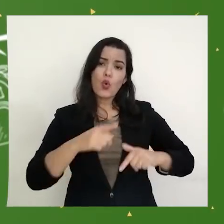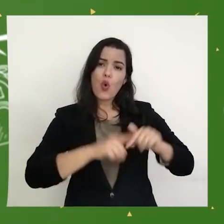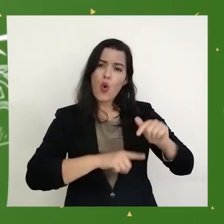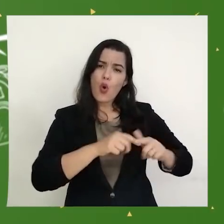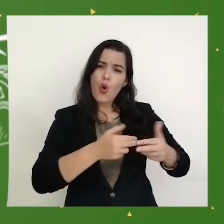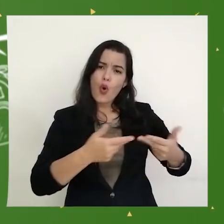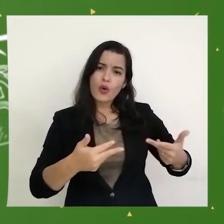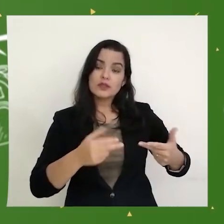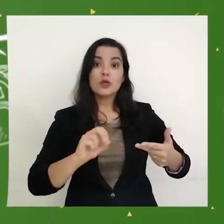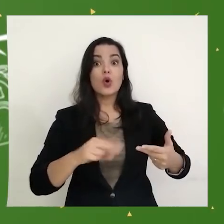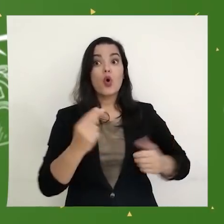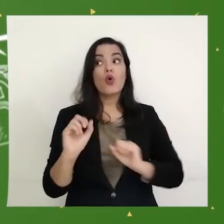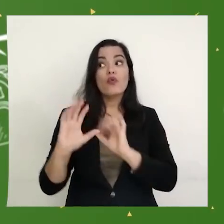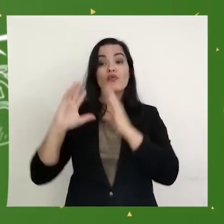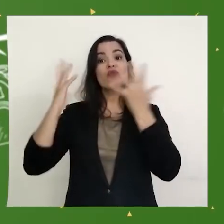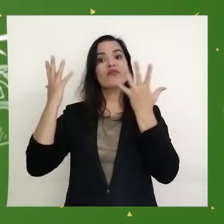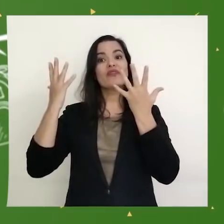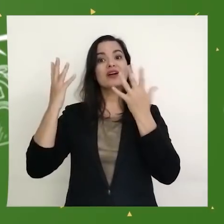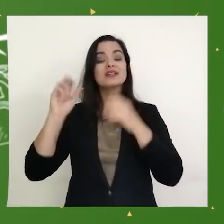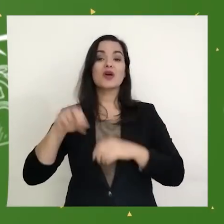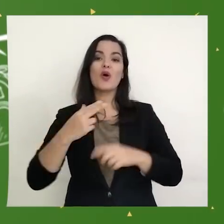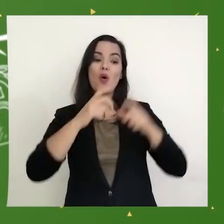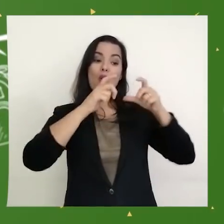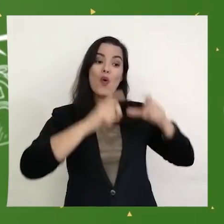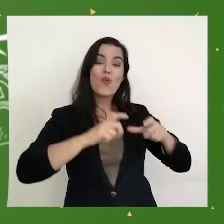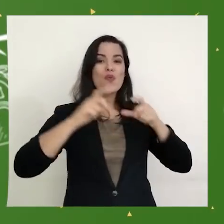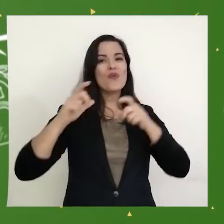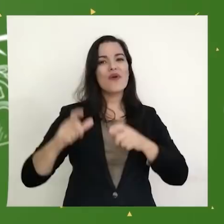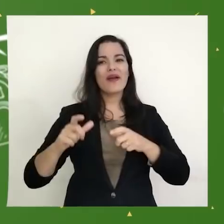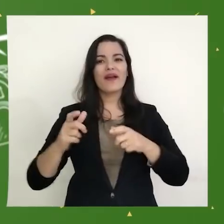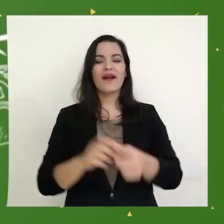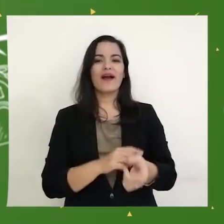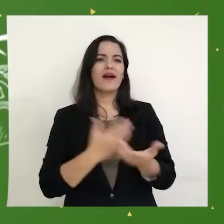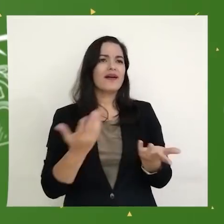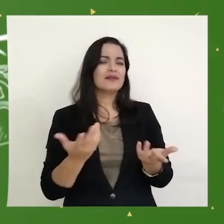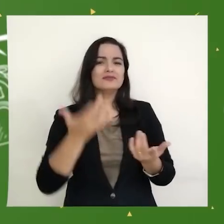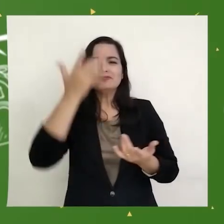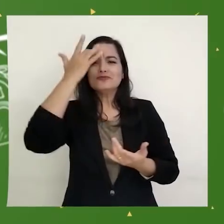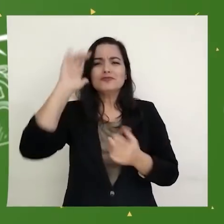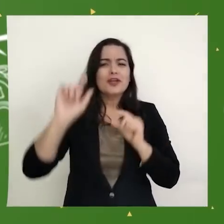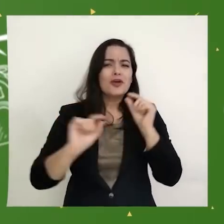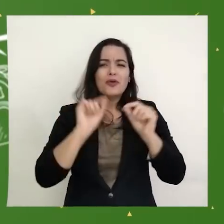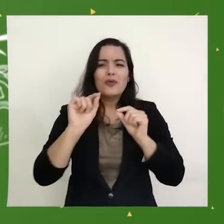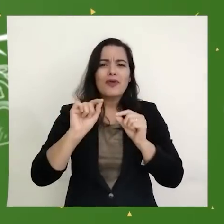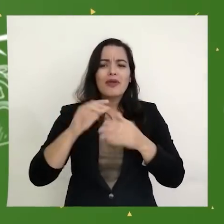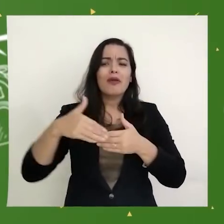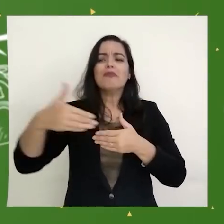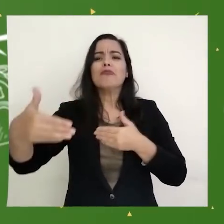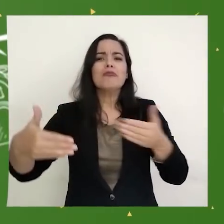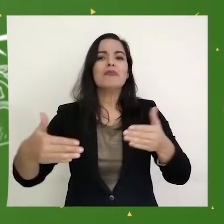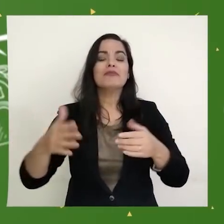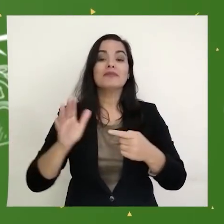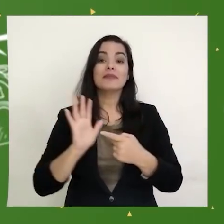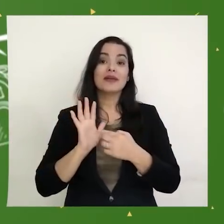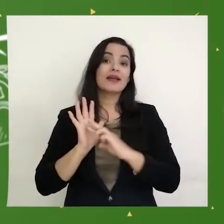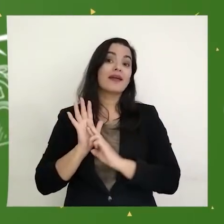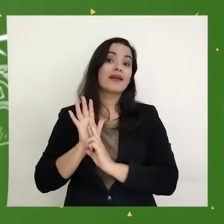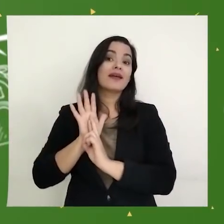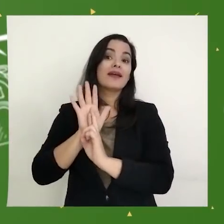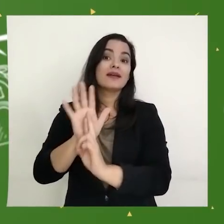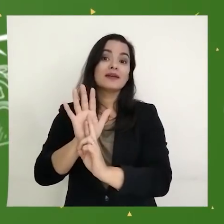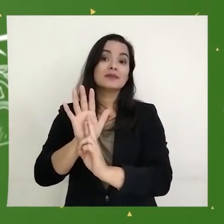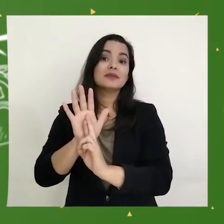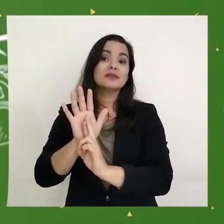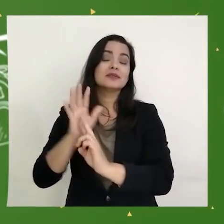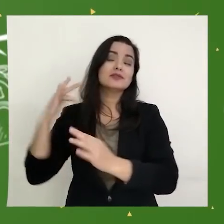objetos ou algumas festas ou alguns locais, eu não sei o que vem pela frente, que representam esse resgate